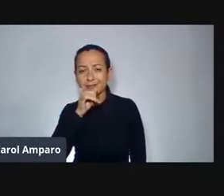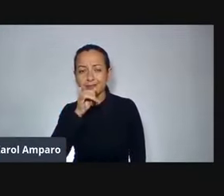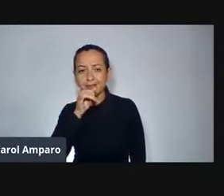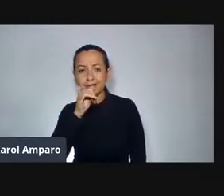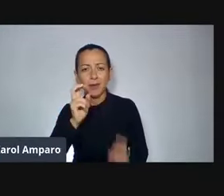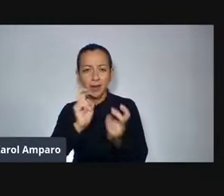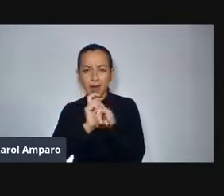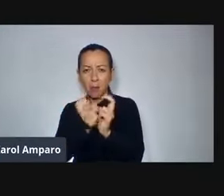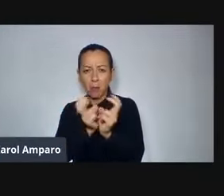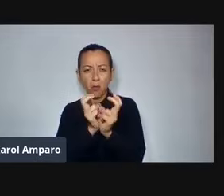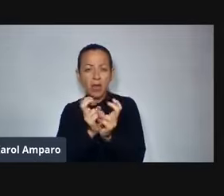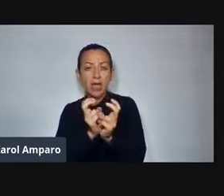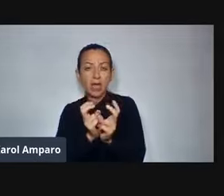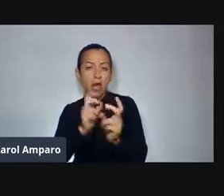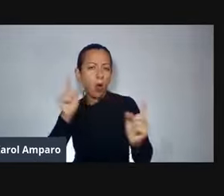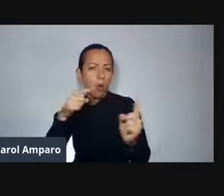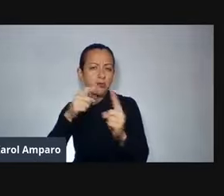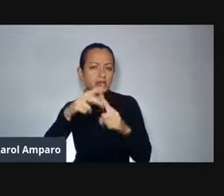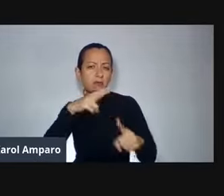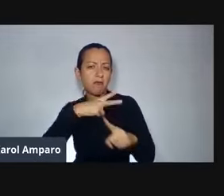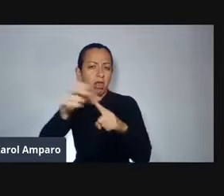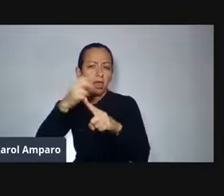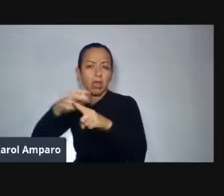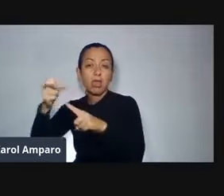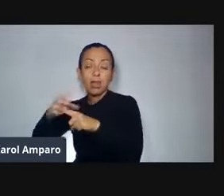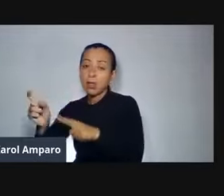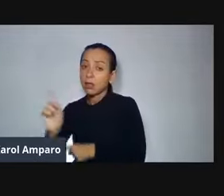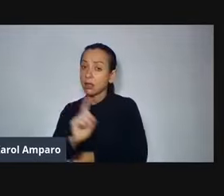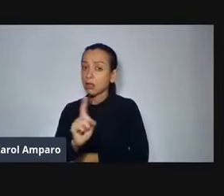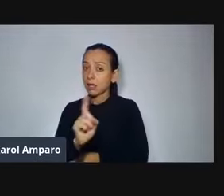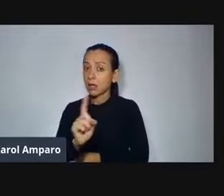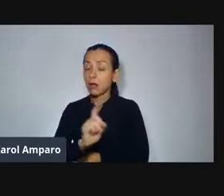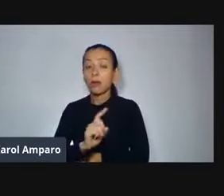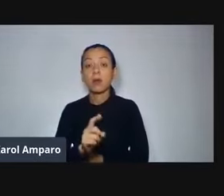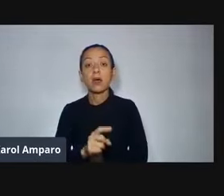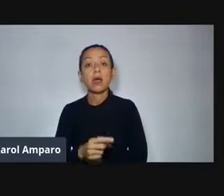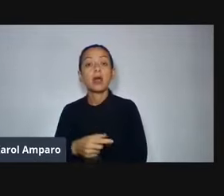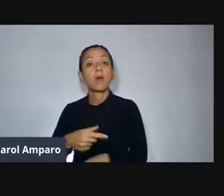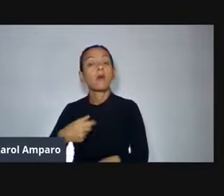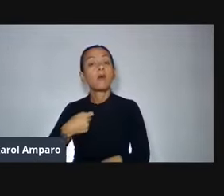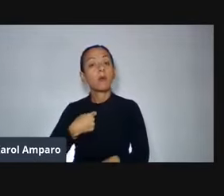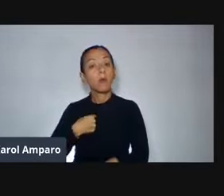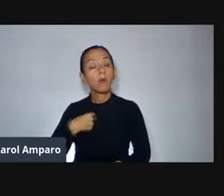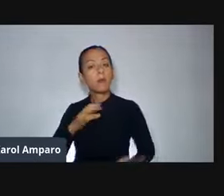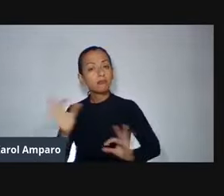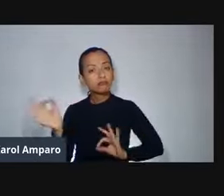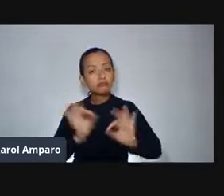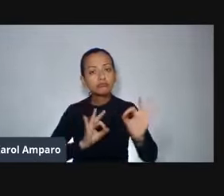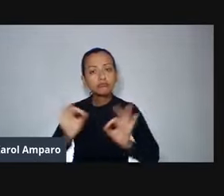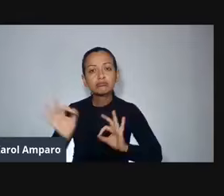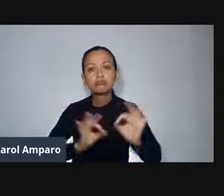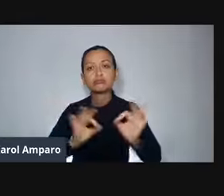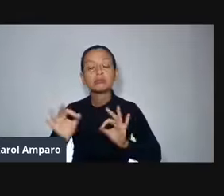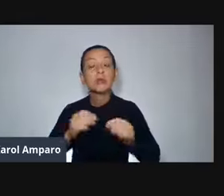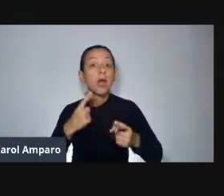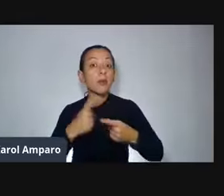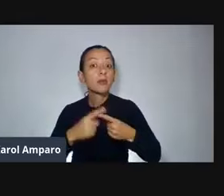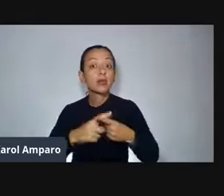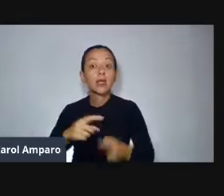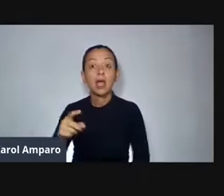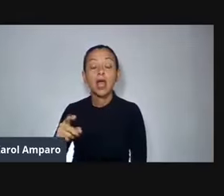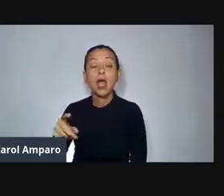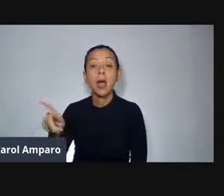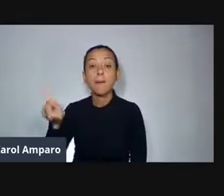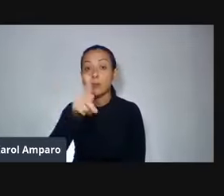deve existir isso. Eu estou me preparando, não é? Estou amando o saber passado pelo meu mestre, pelos